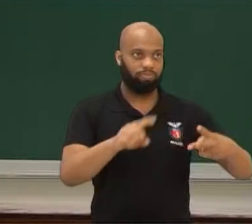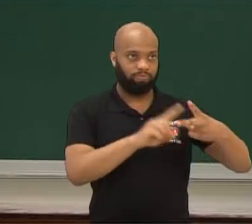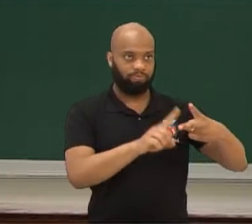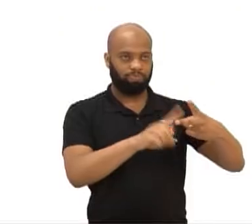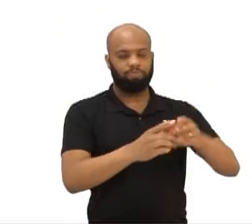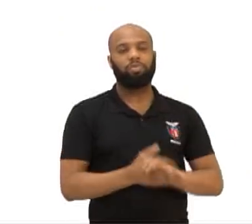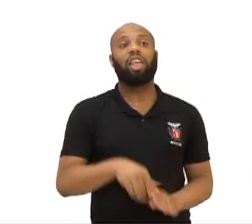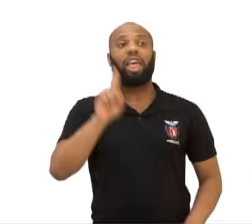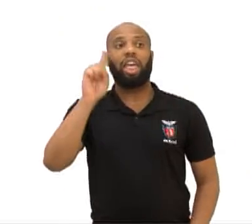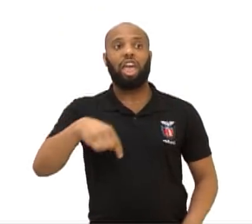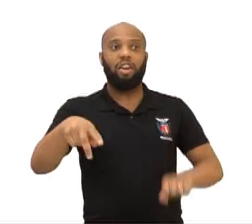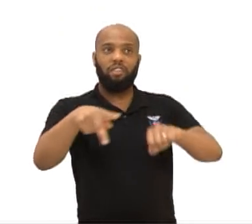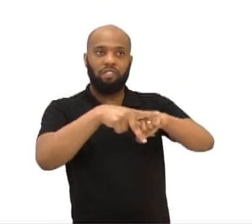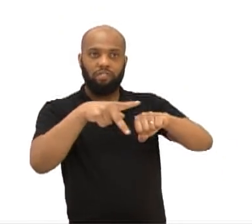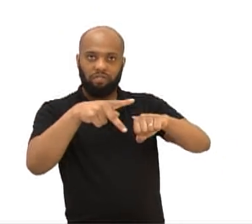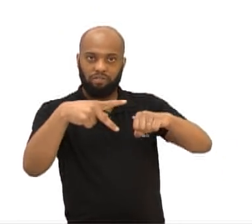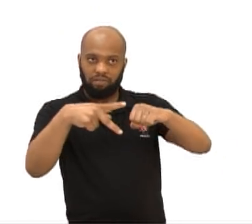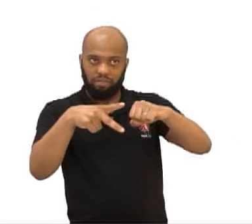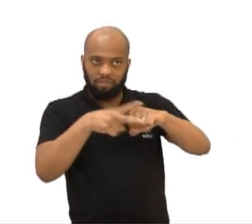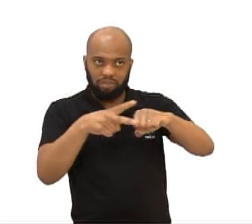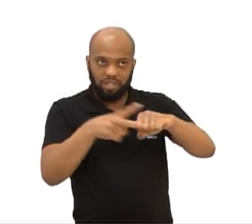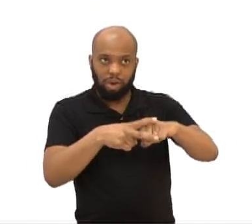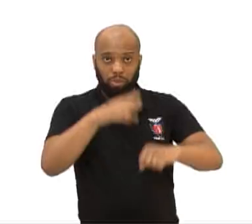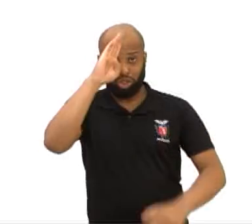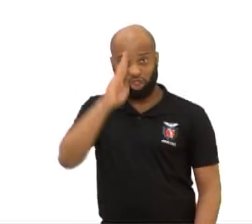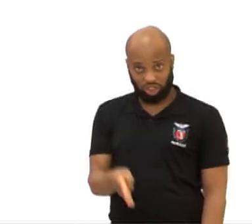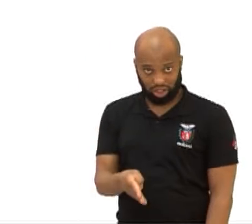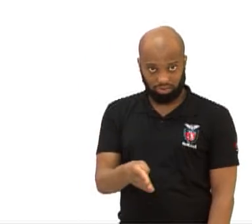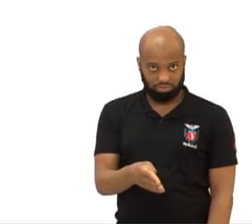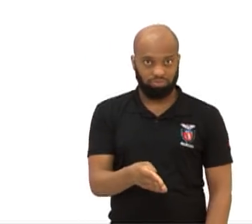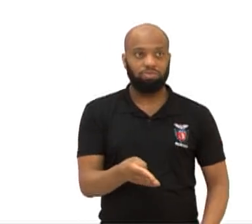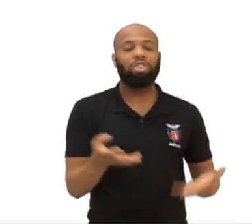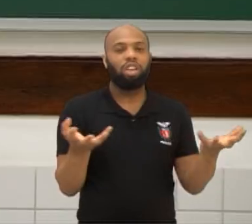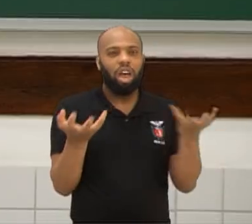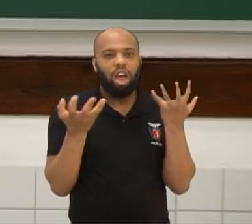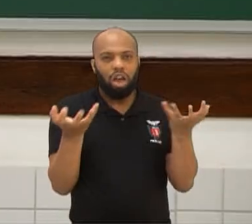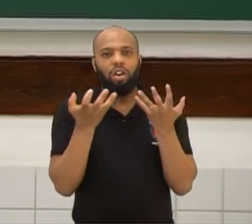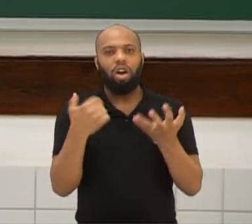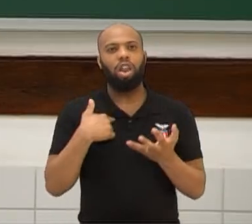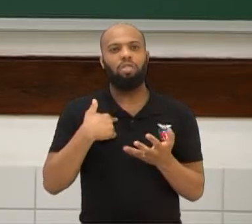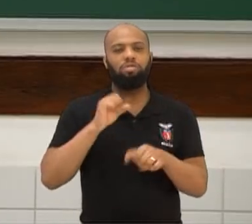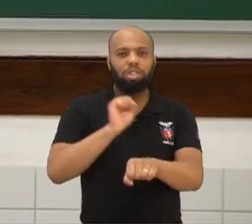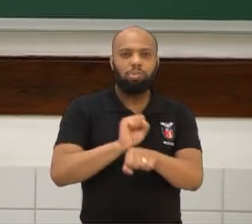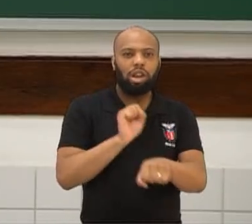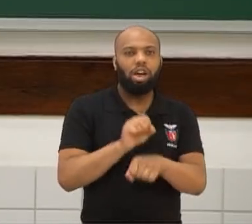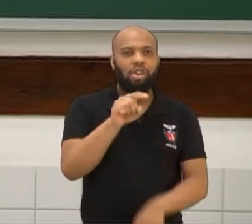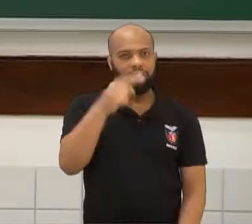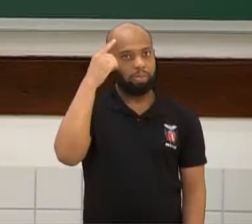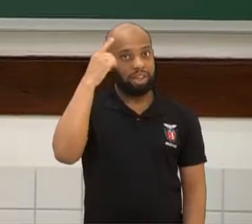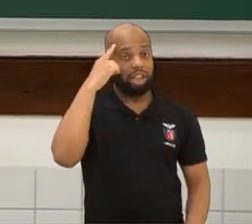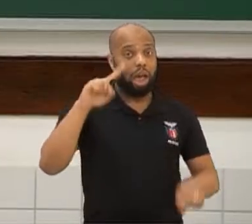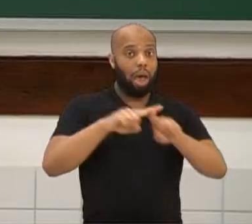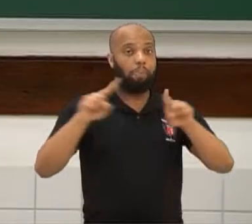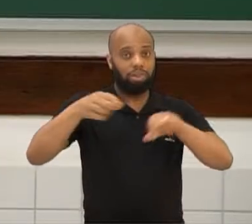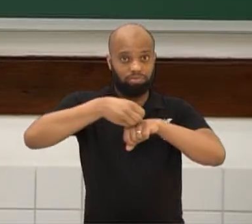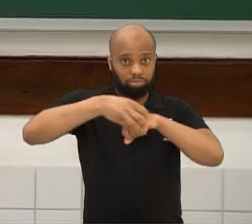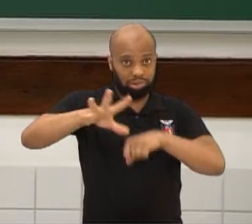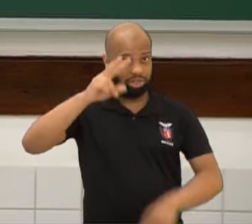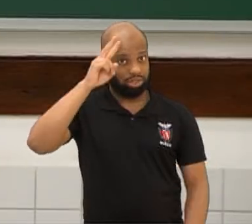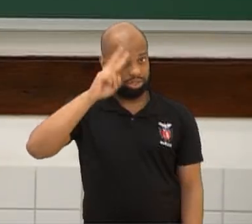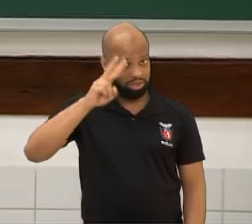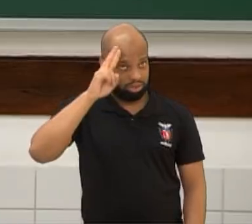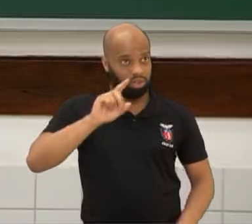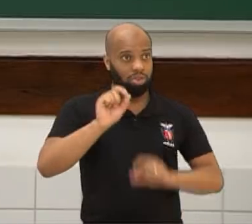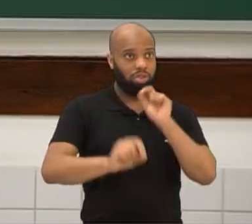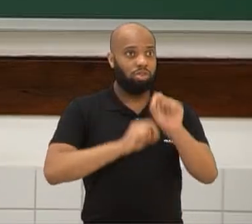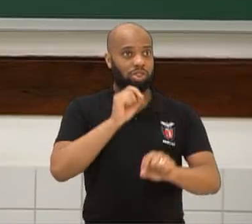proposição, trata-se de verbo transitivo direto. Eu vou deixar vocês pensarem um pouquinho, só vou fazer um lembrete, pessoal, que verbo